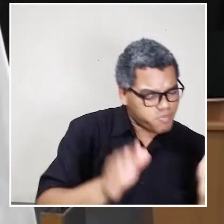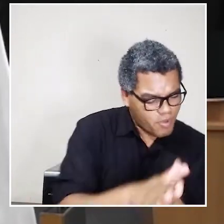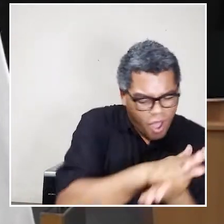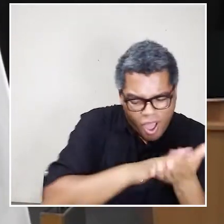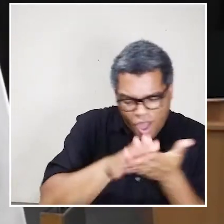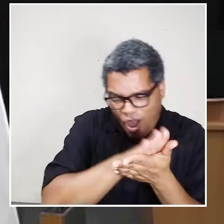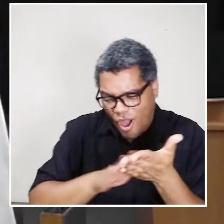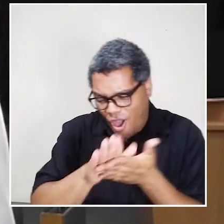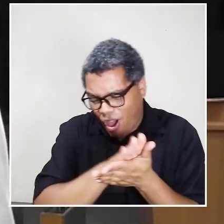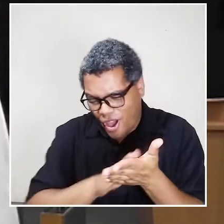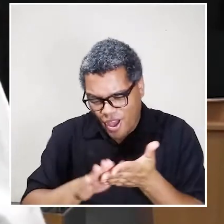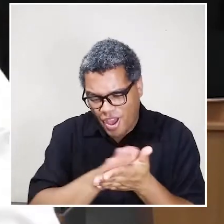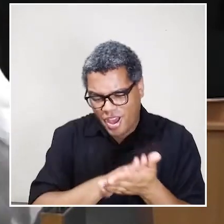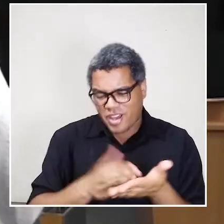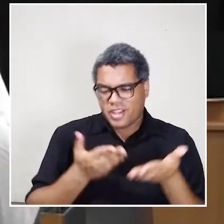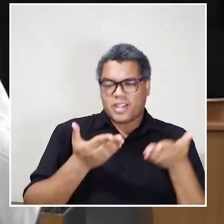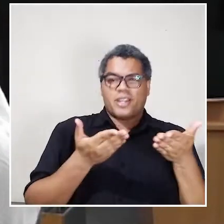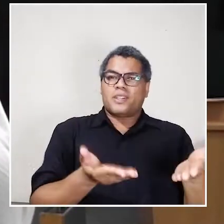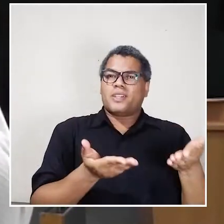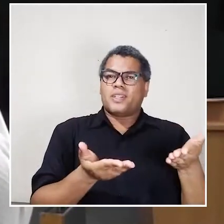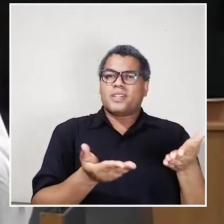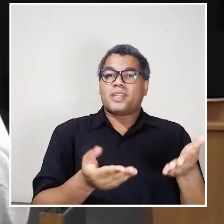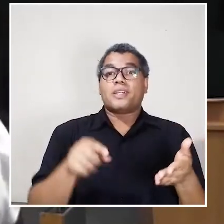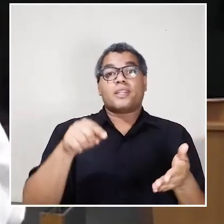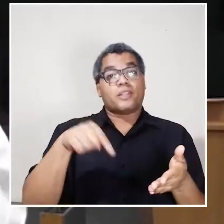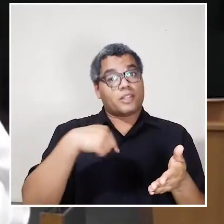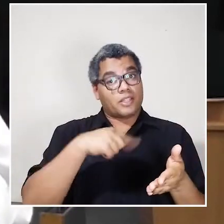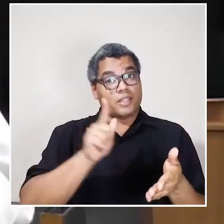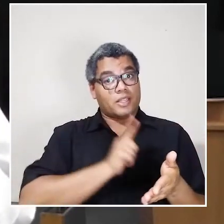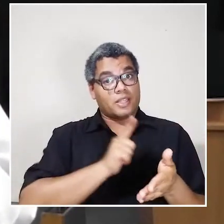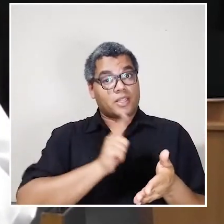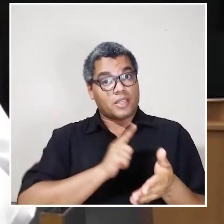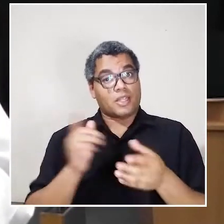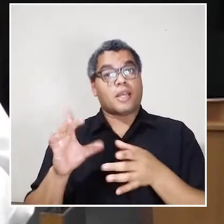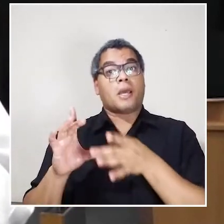da rebelião. Então a oração tem por base a